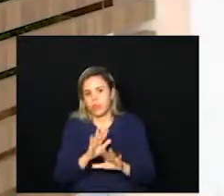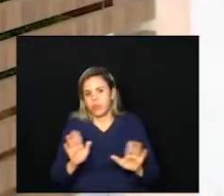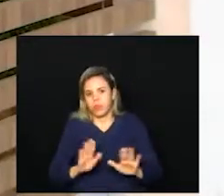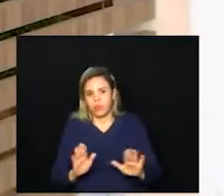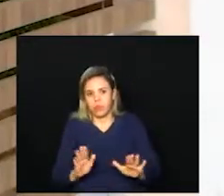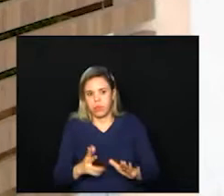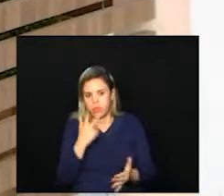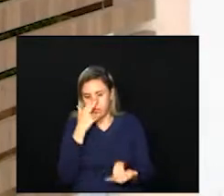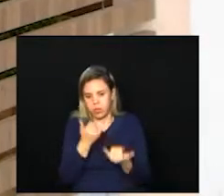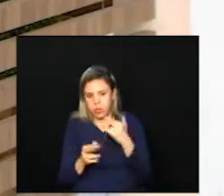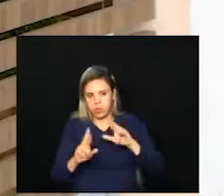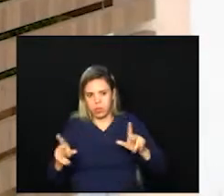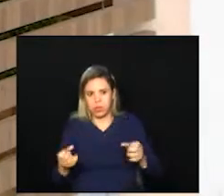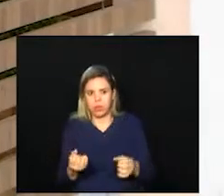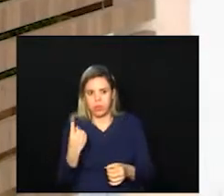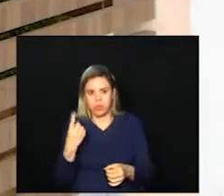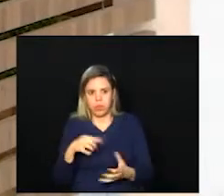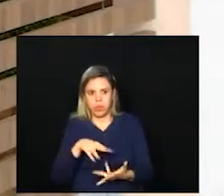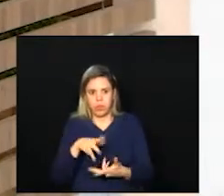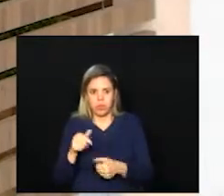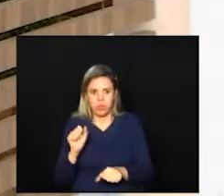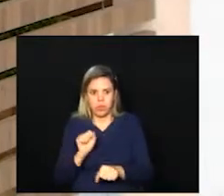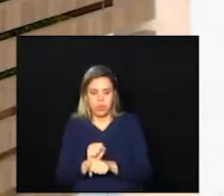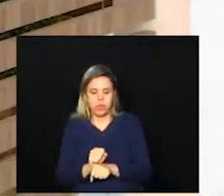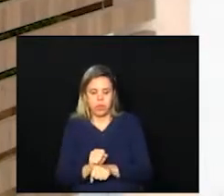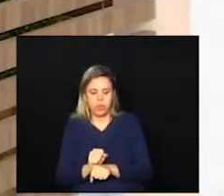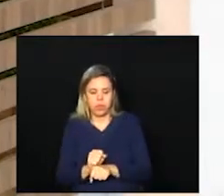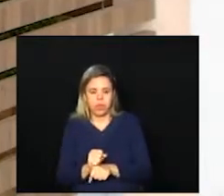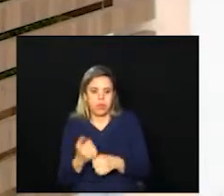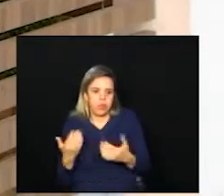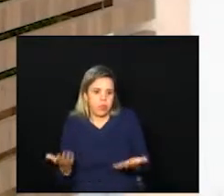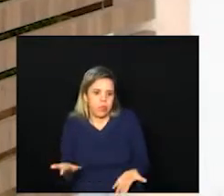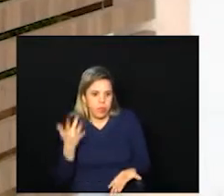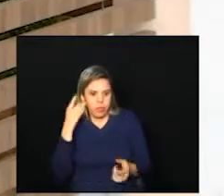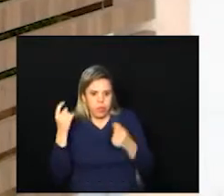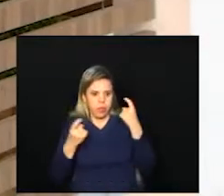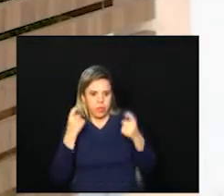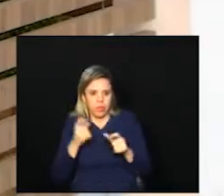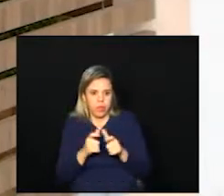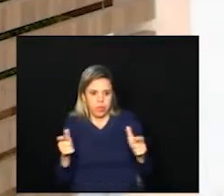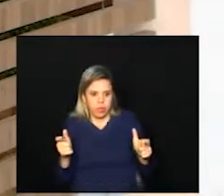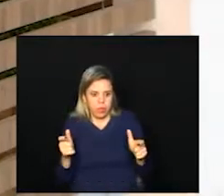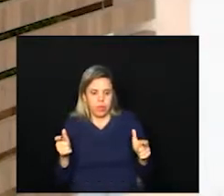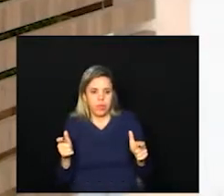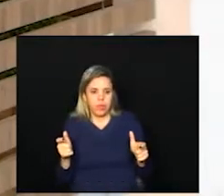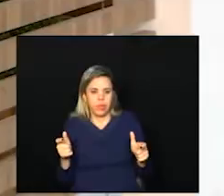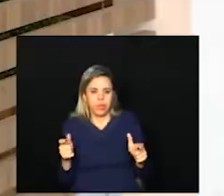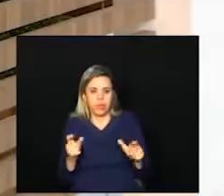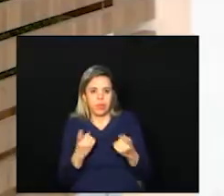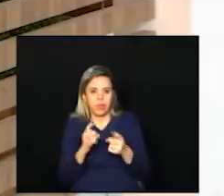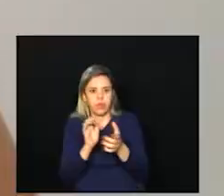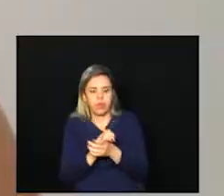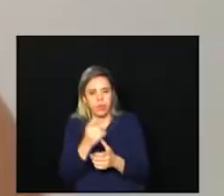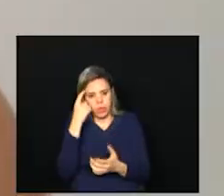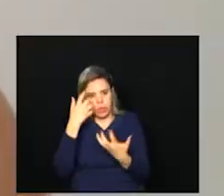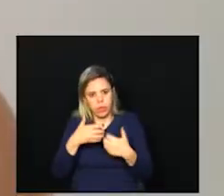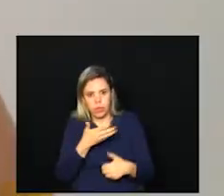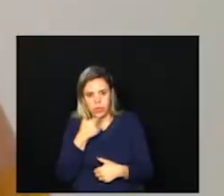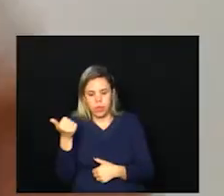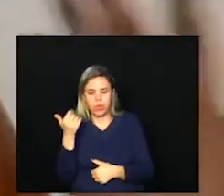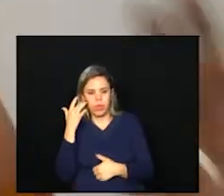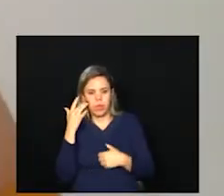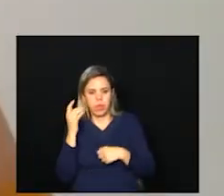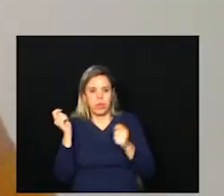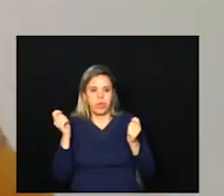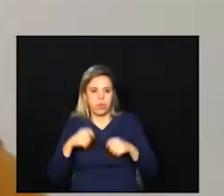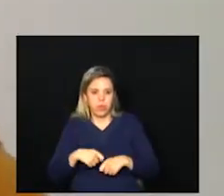Nada parecido. O mundo praticamente parou, né? Então acho que a preocupação aumenta. Então os casais estão pensando melhor. Eu acho que